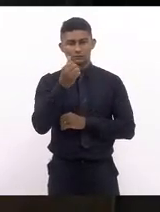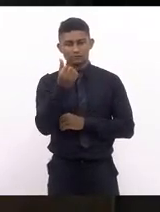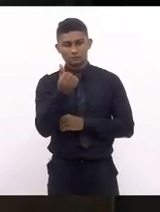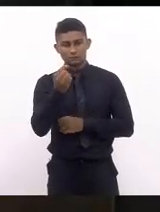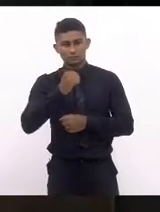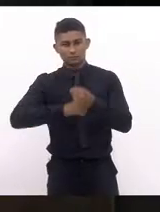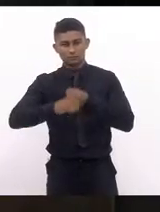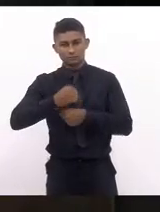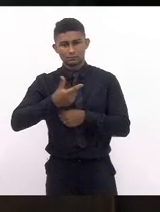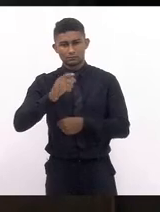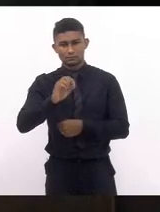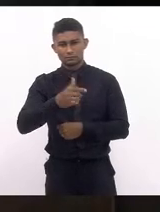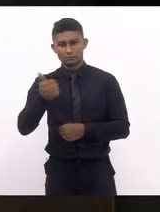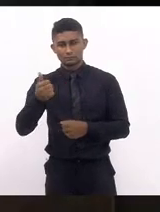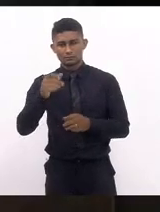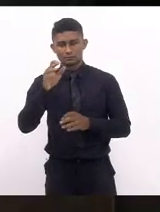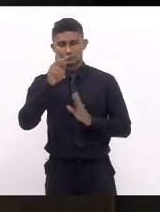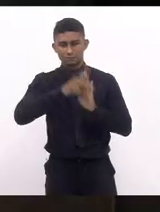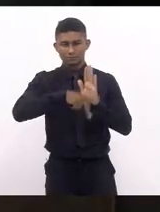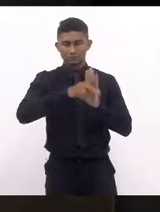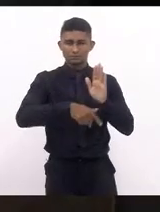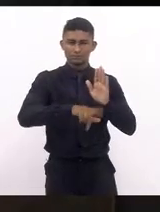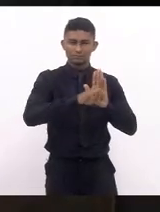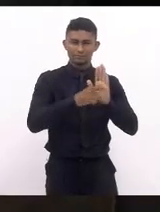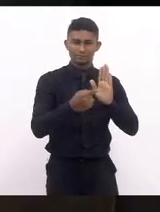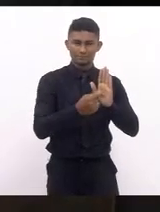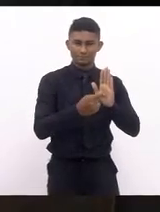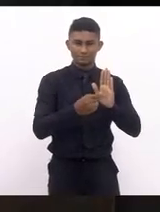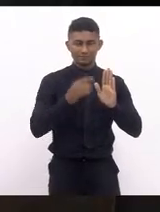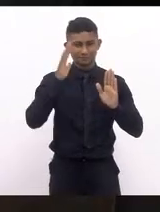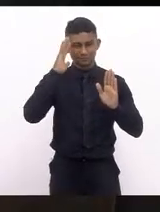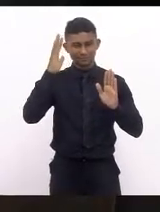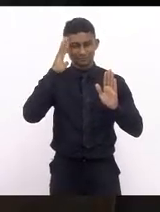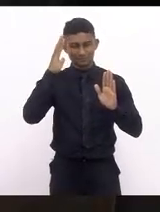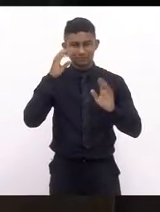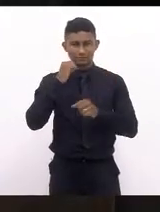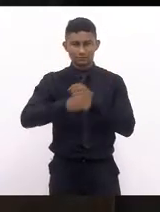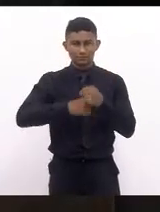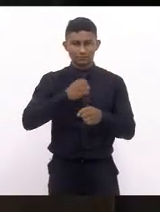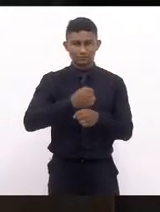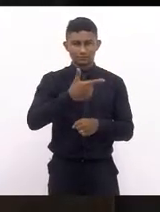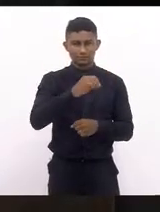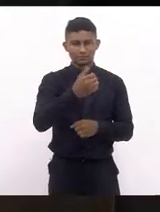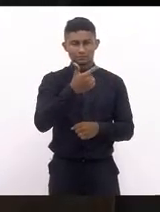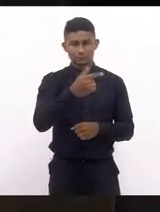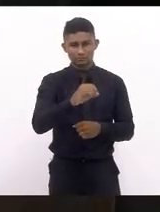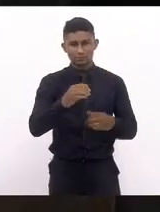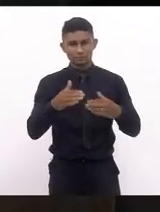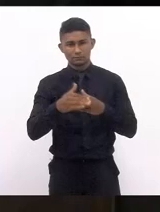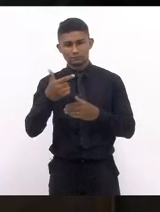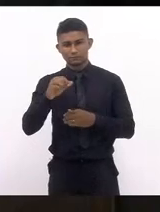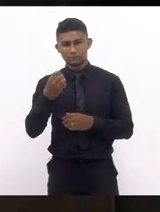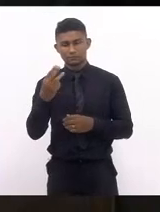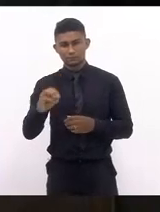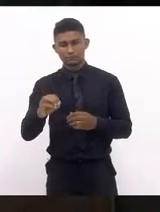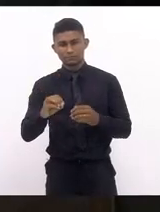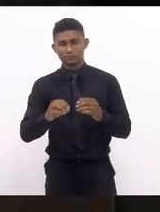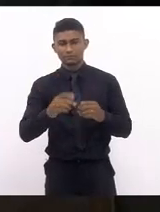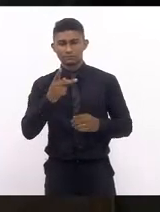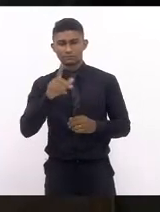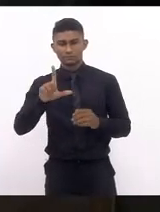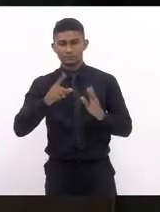9.368/2021 do projeto de lei de revisão do plano plurianual 2020/2030 pl4000